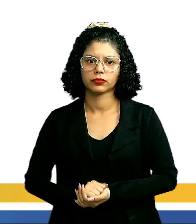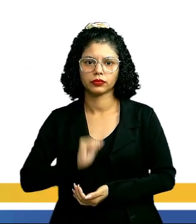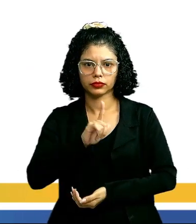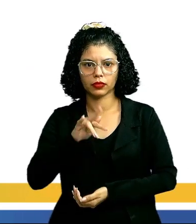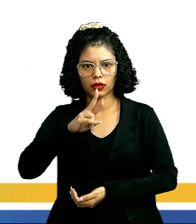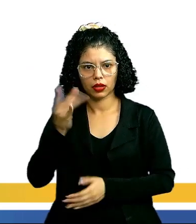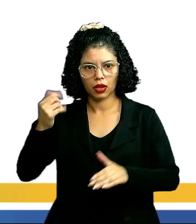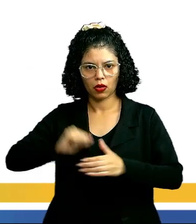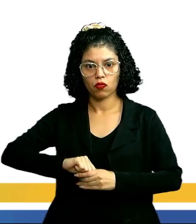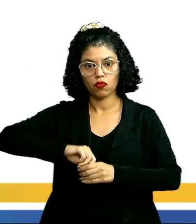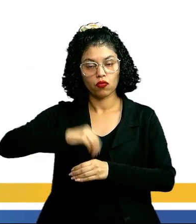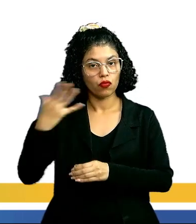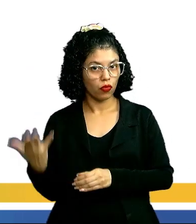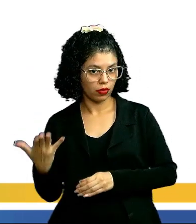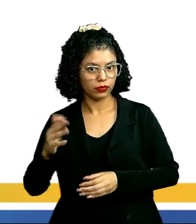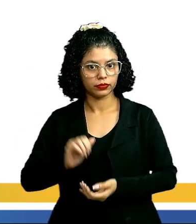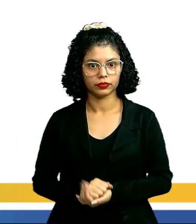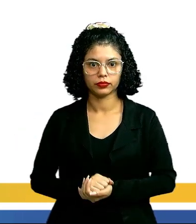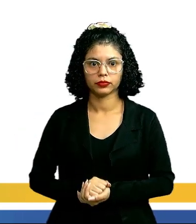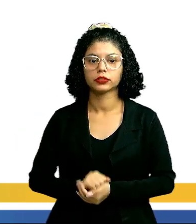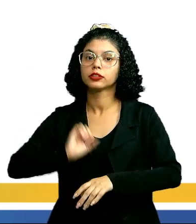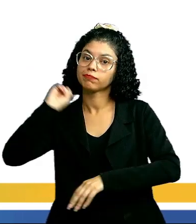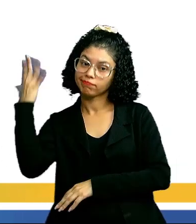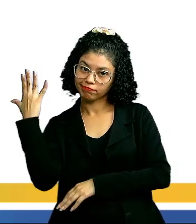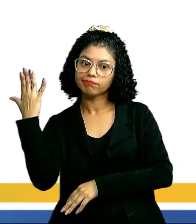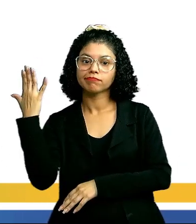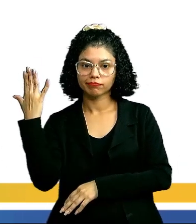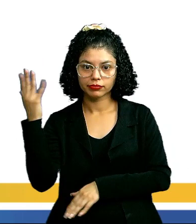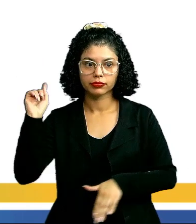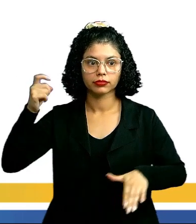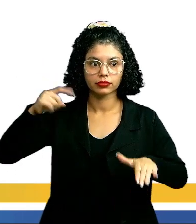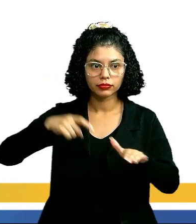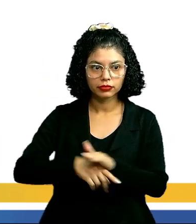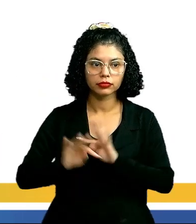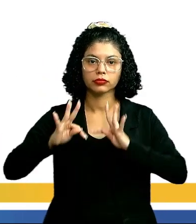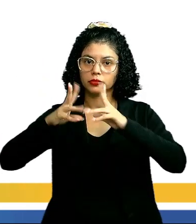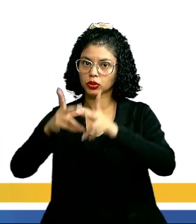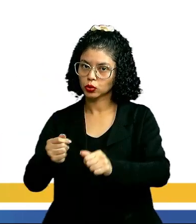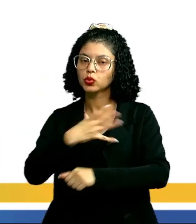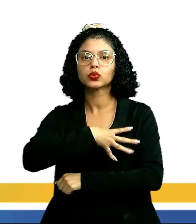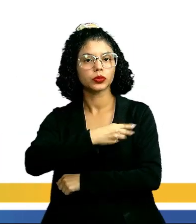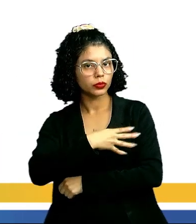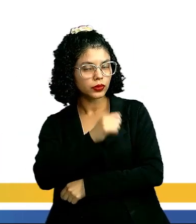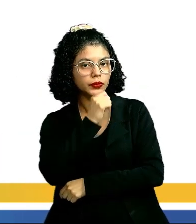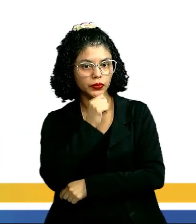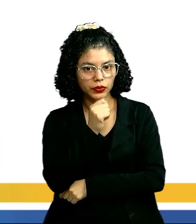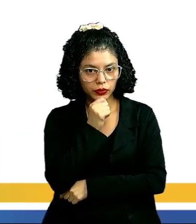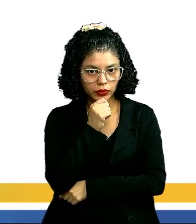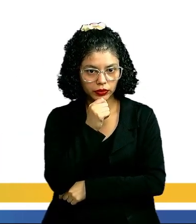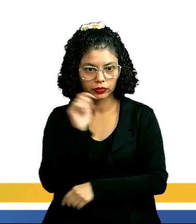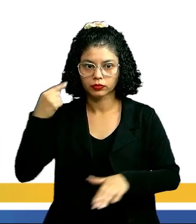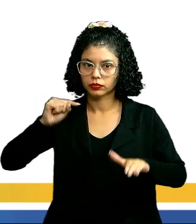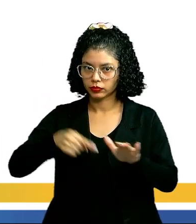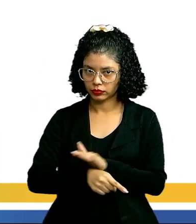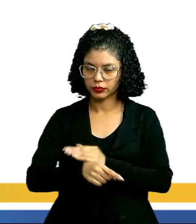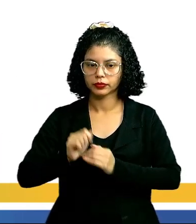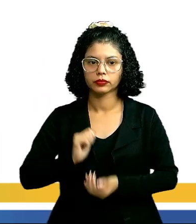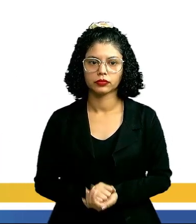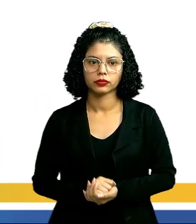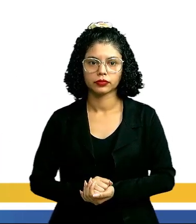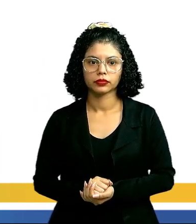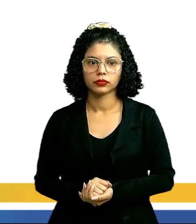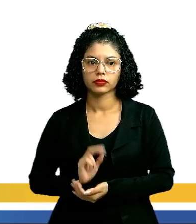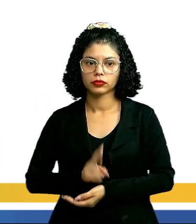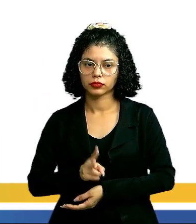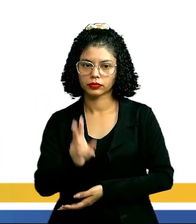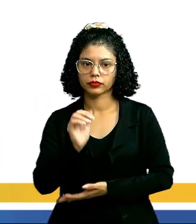fecundação externa. No caso dos mamíferos, da fecundação de todos os mamíferos, a fecundação é interna. Então